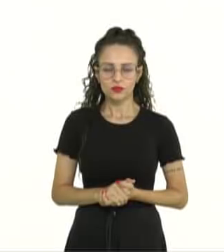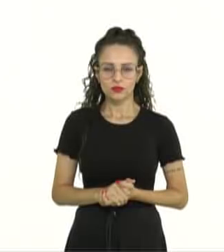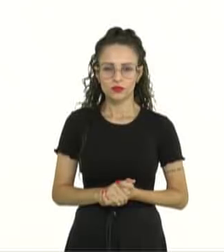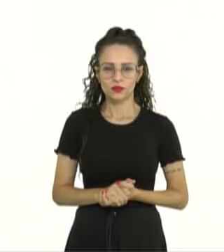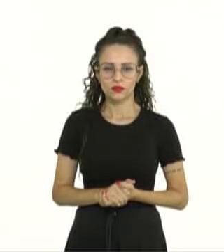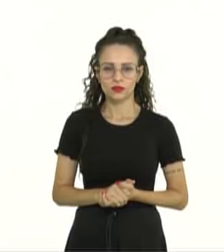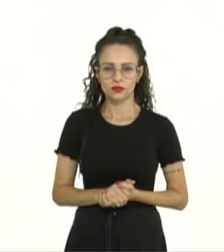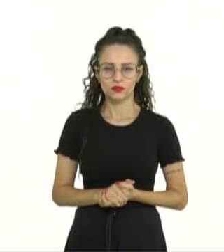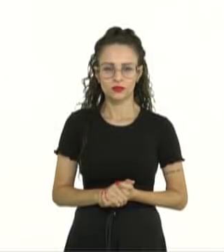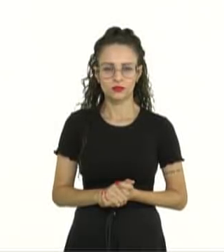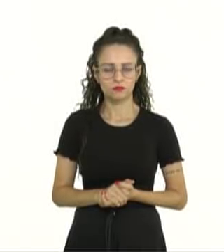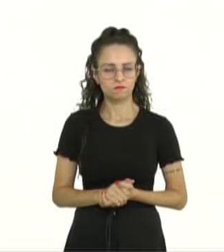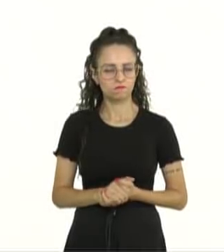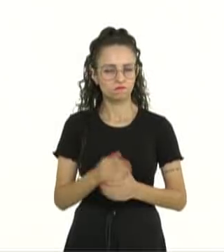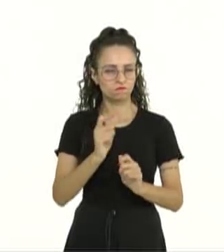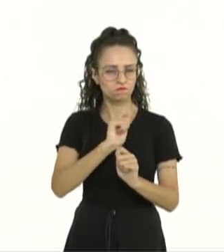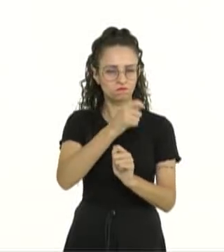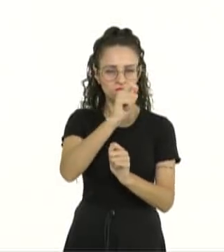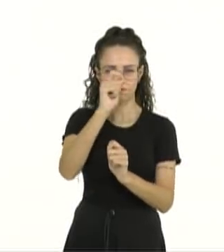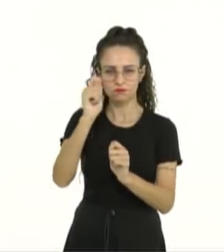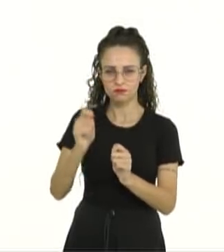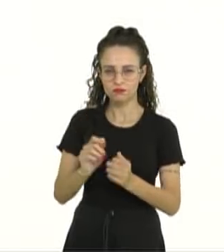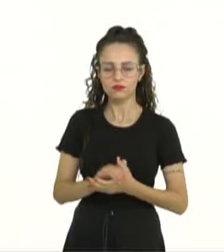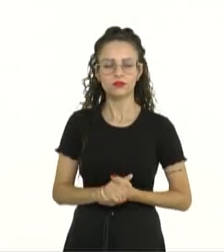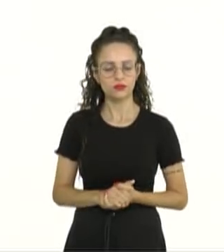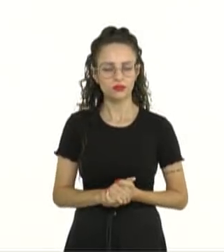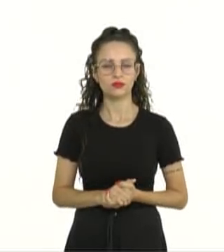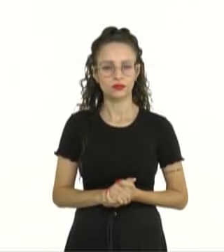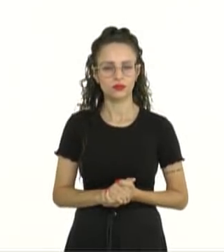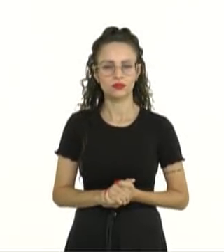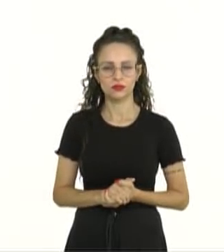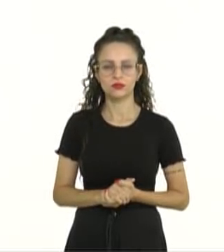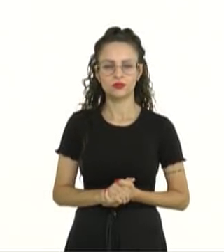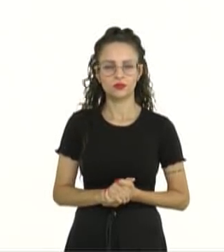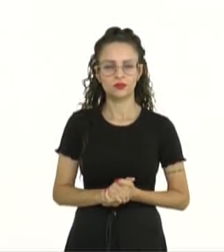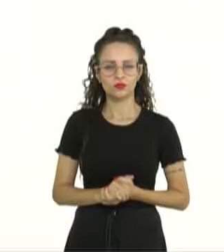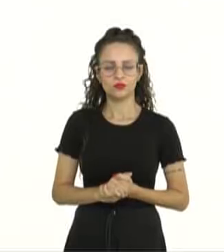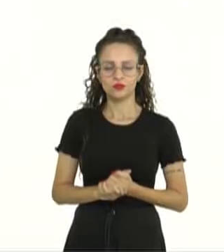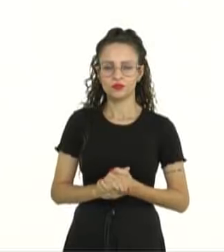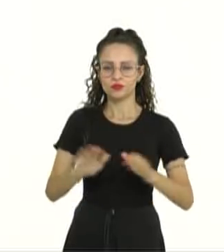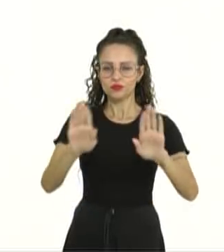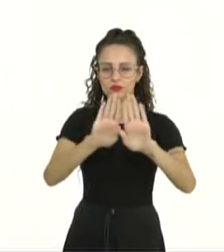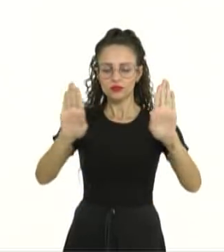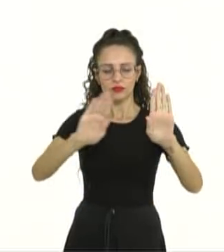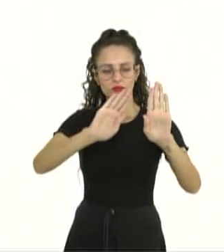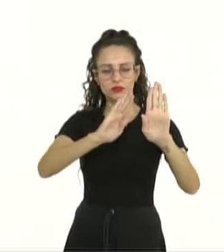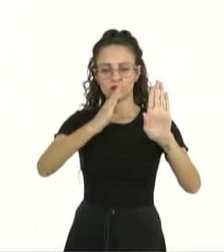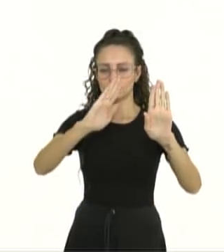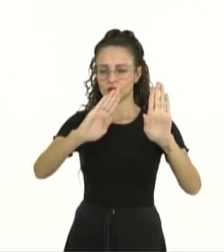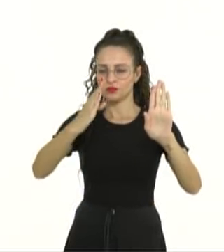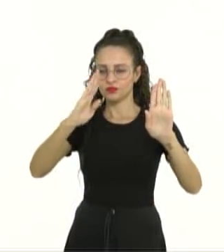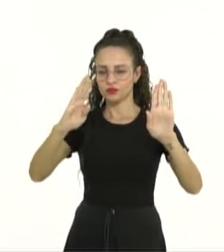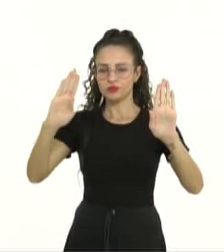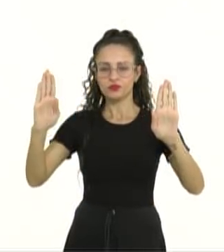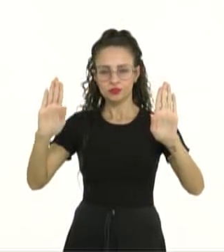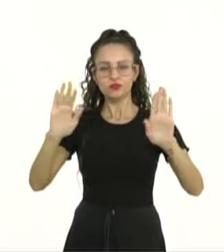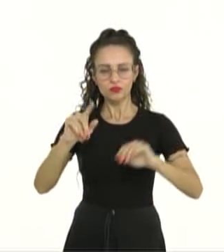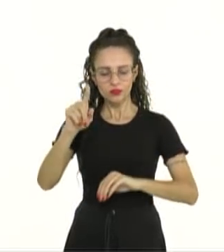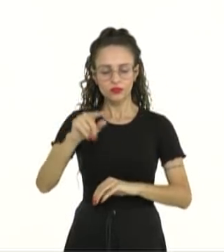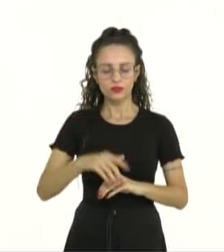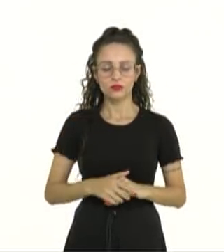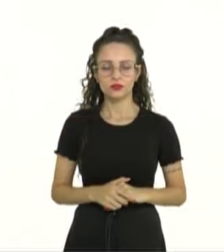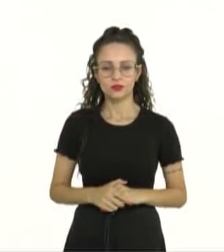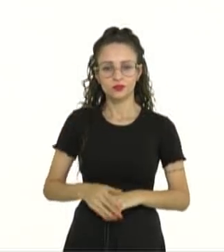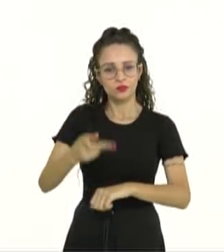Professor, é uma espécie de uma escultura? Ok, a gente usa o termo de relevo, beleza? Baixo, alto relevo, mas em geral é um relevo.